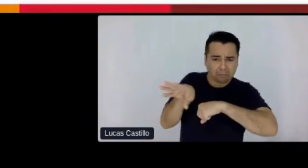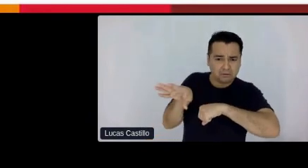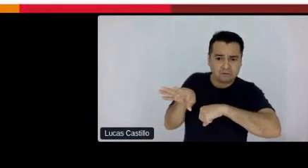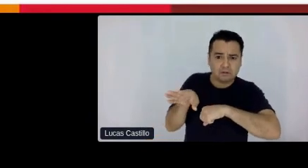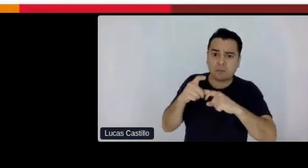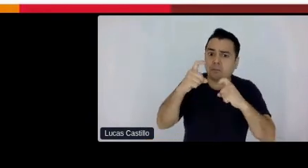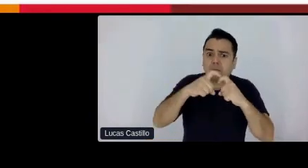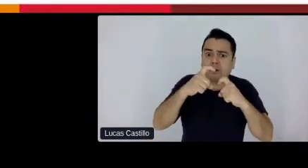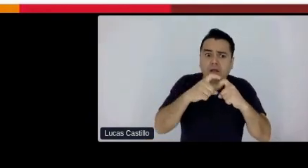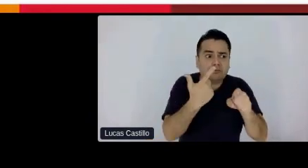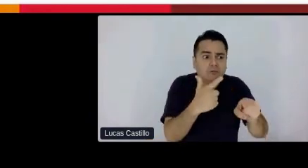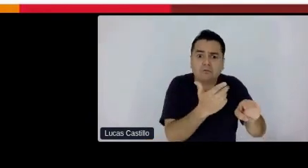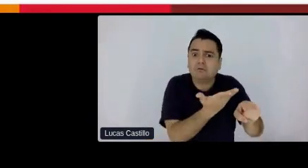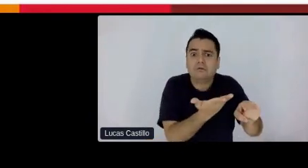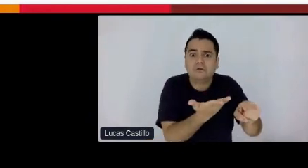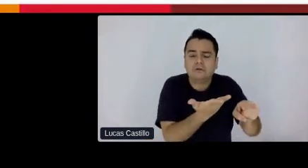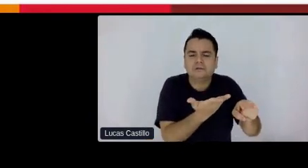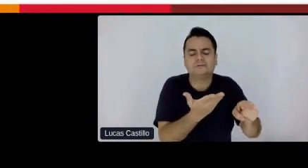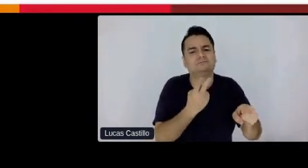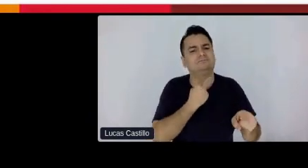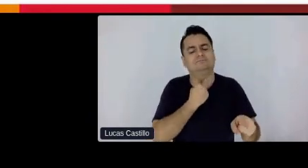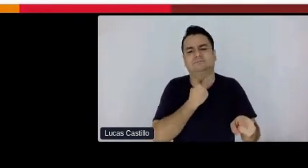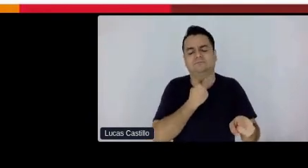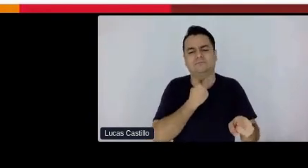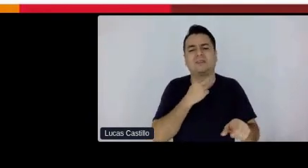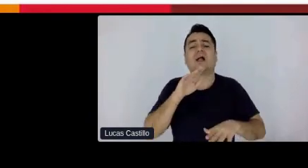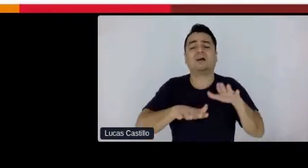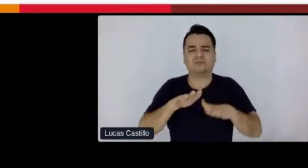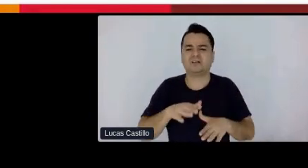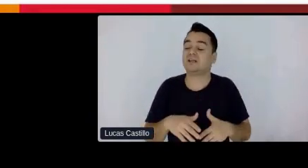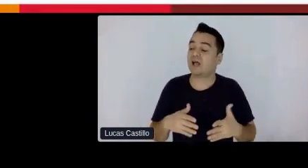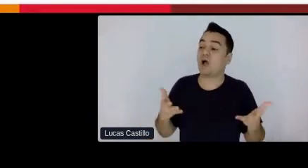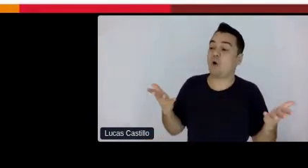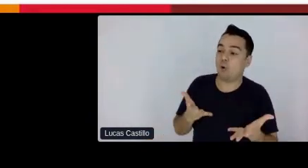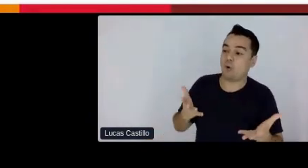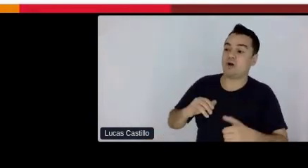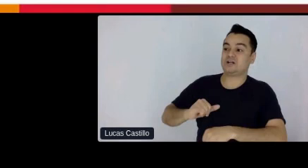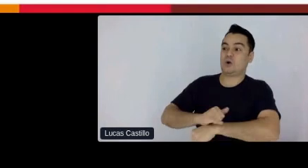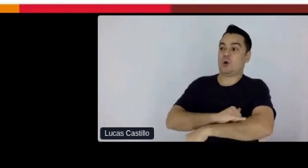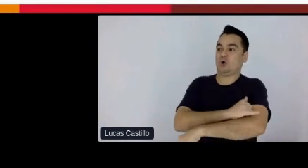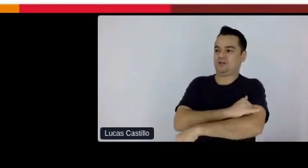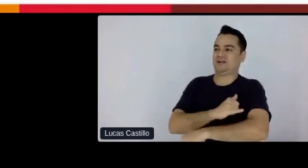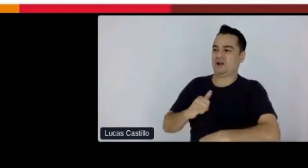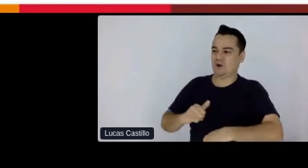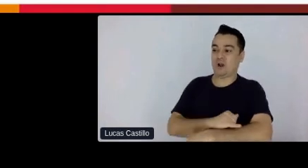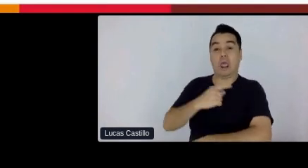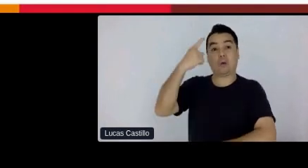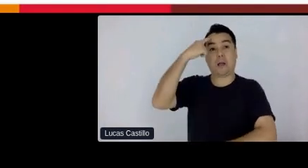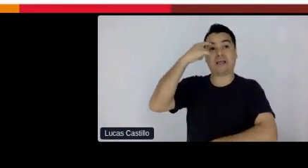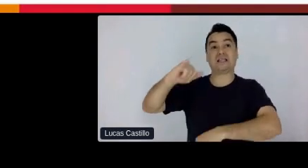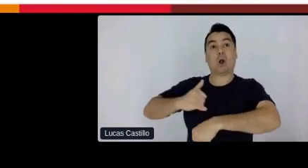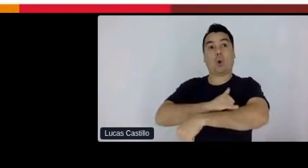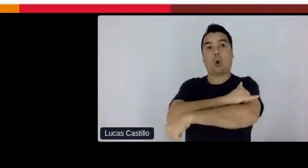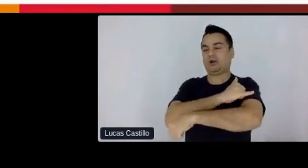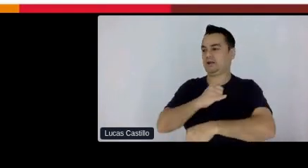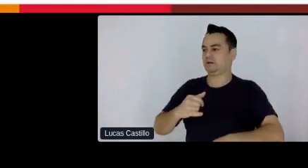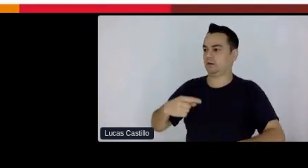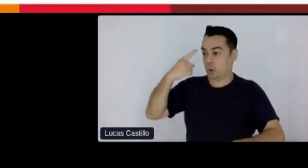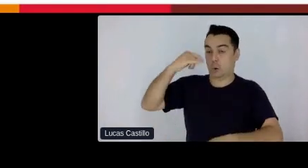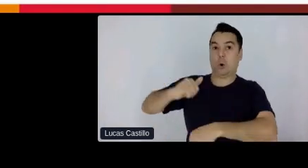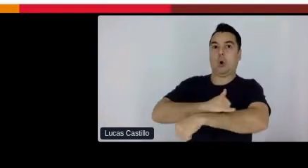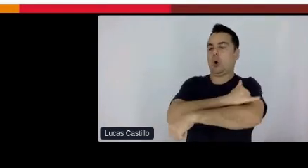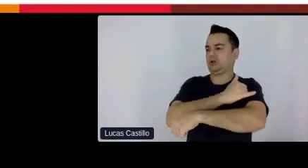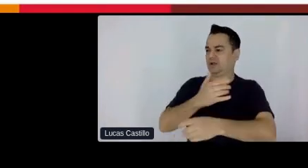gente não tem nada a ver com isso. Existe muito aquela expressão, hoje é dia de gordice, eu tenho a mente gorda, por isso que eu